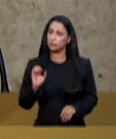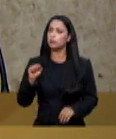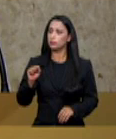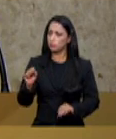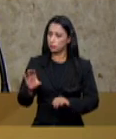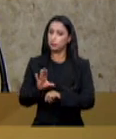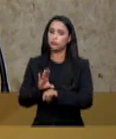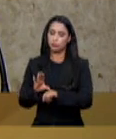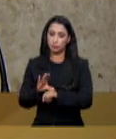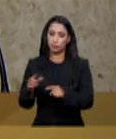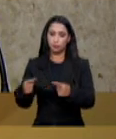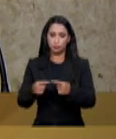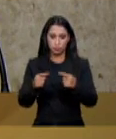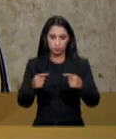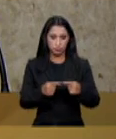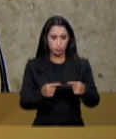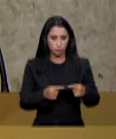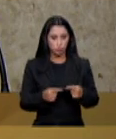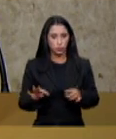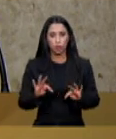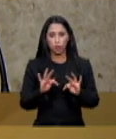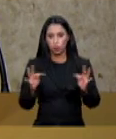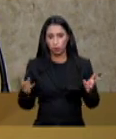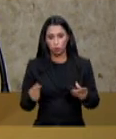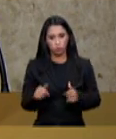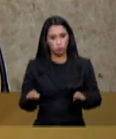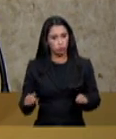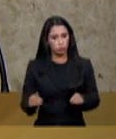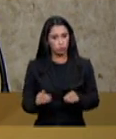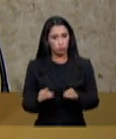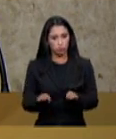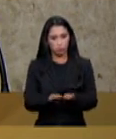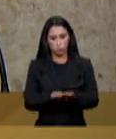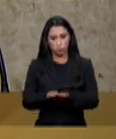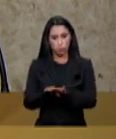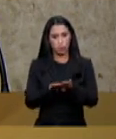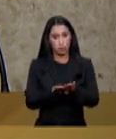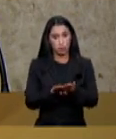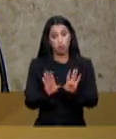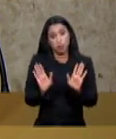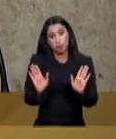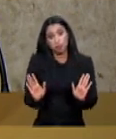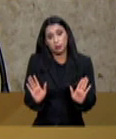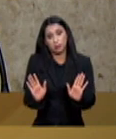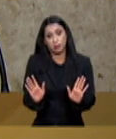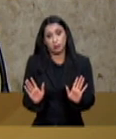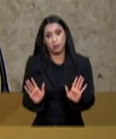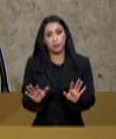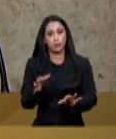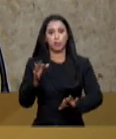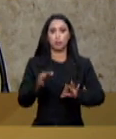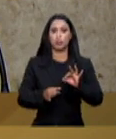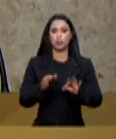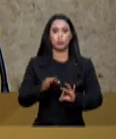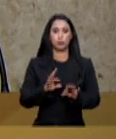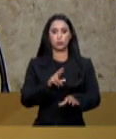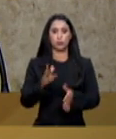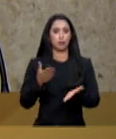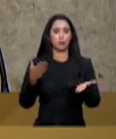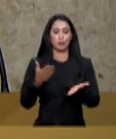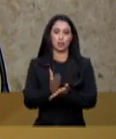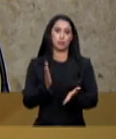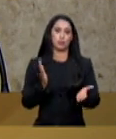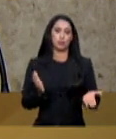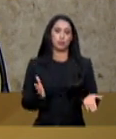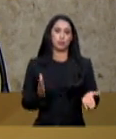A lei é constitucional. Isso todos, aí, né? Todos nós. Tem? Então. O caminho correto é de julgar improcedente. Porque se a lei